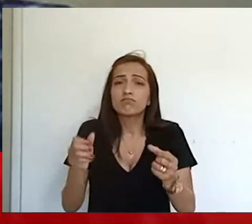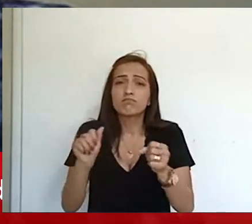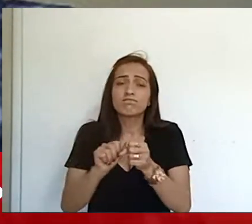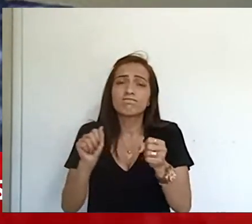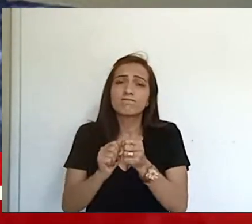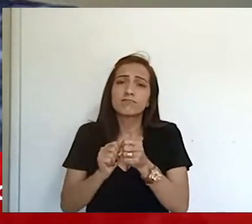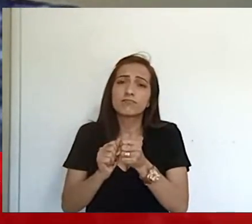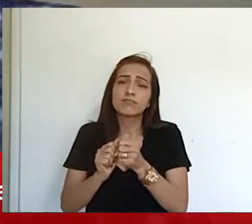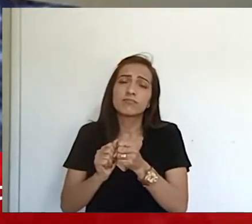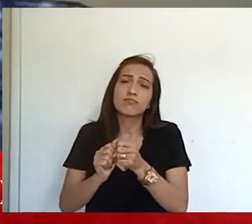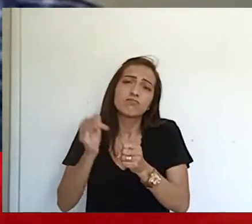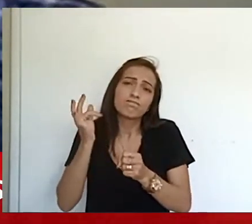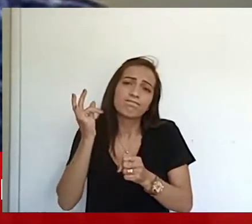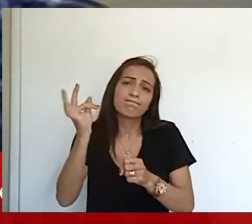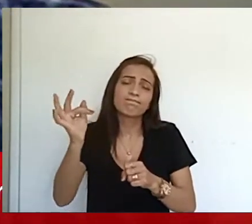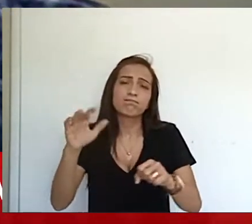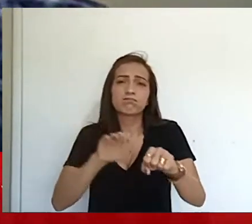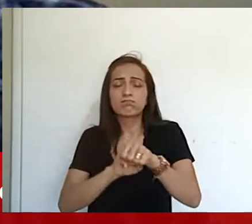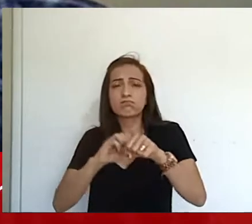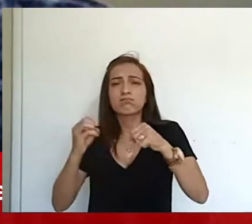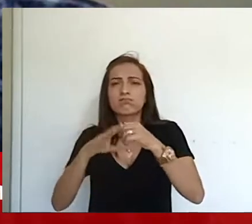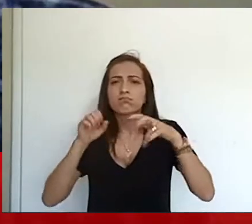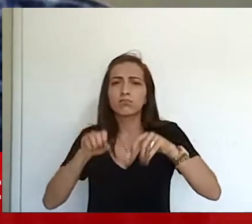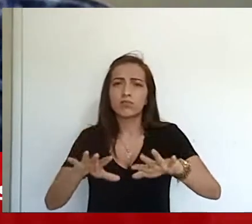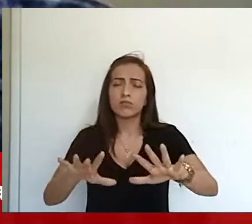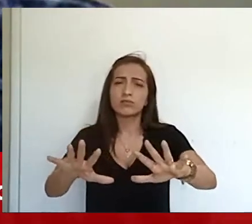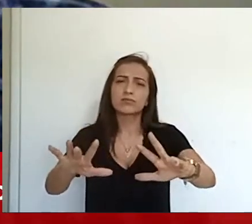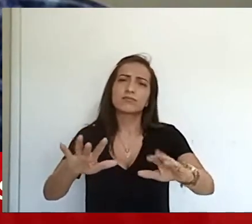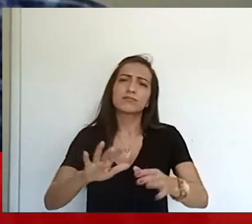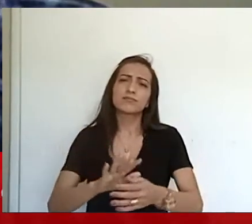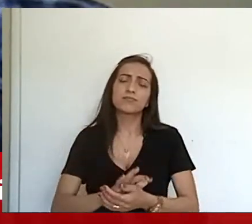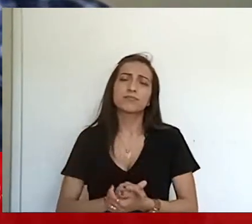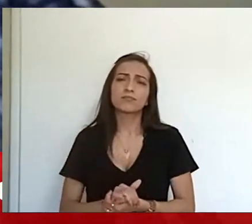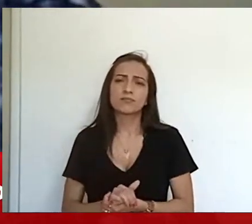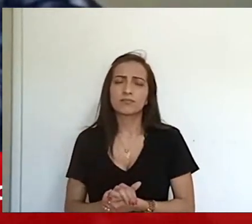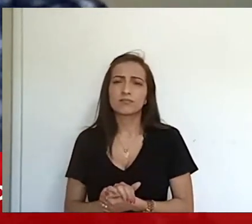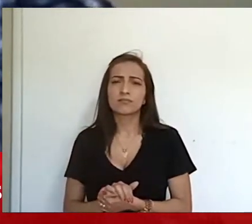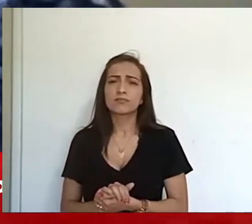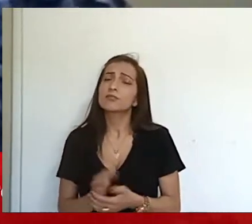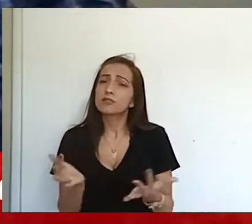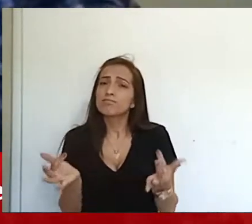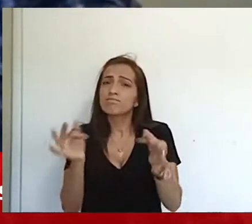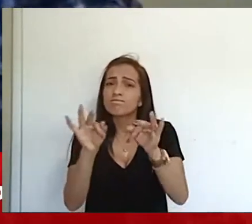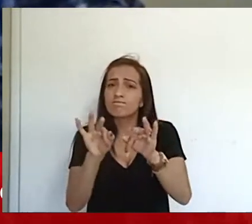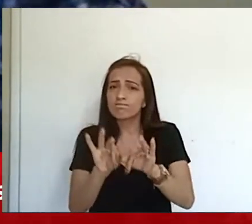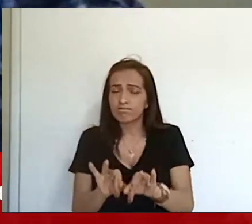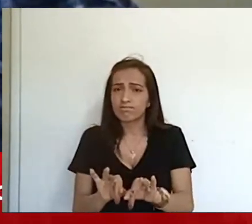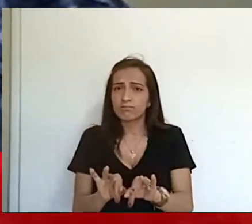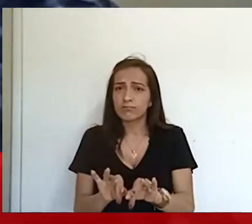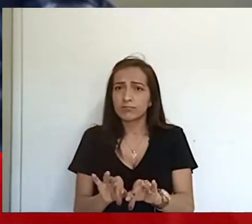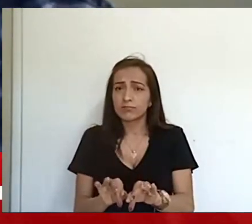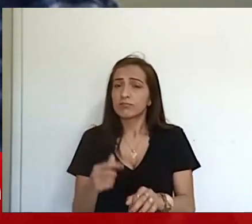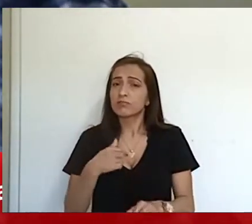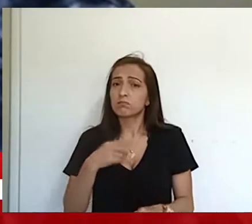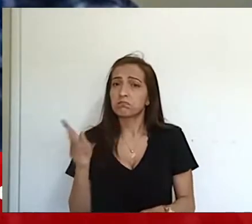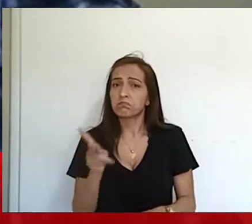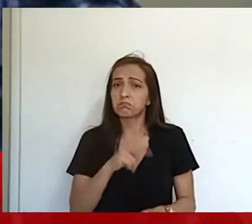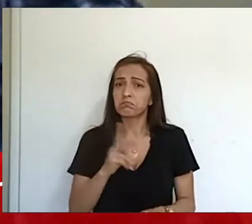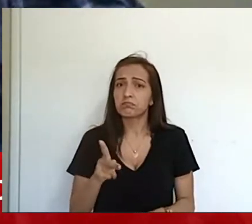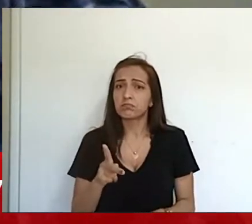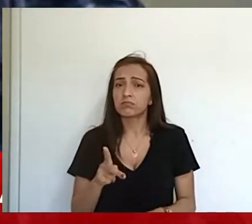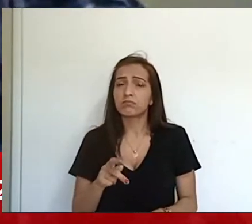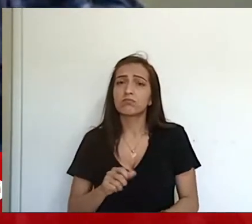né? Então, trazendo um pouco só para terminar aqui, como eu sou professor de anos iniciais, que é